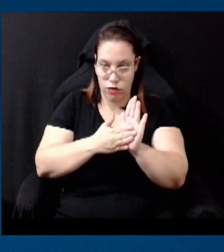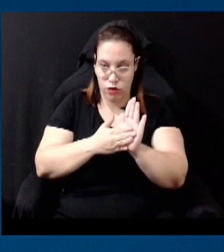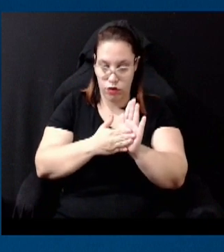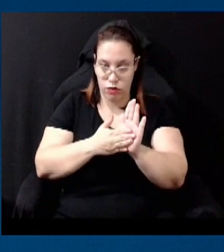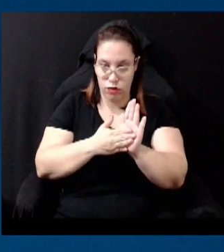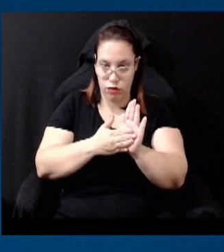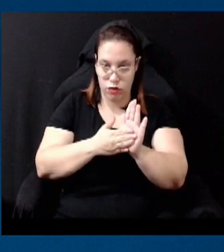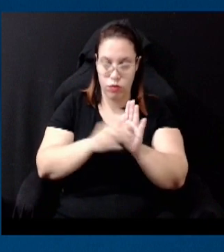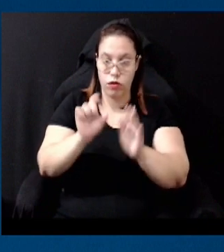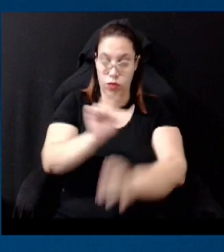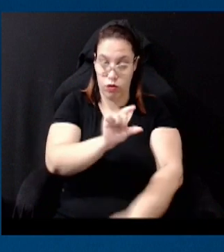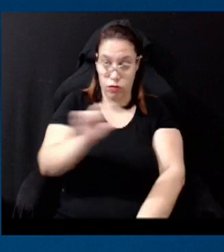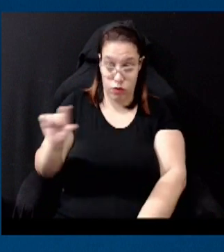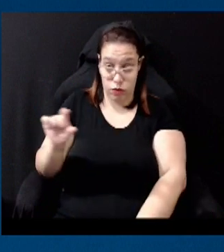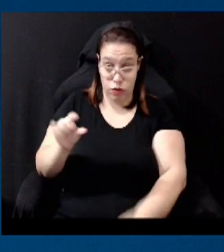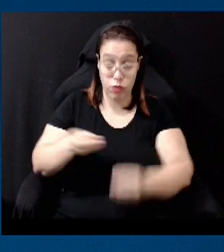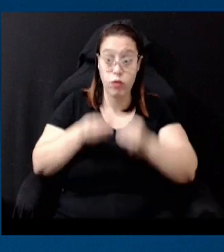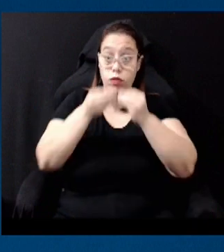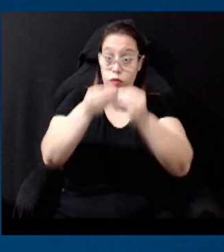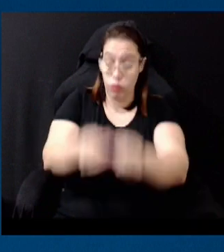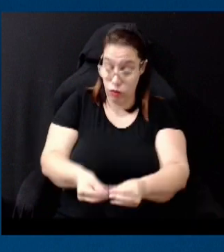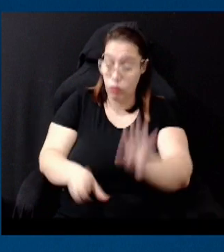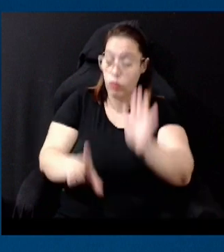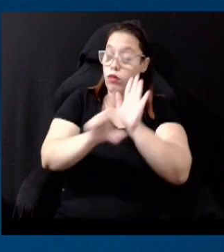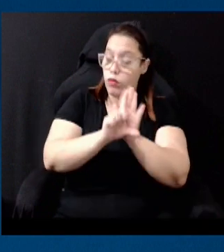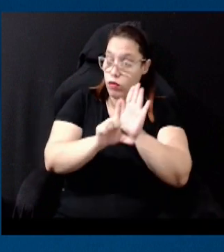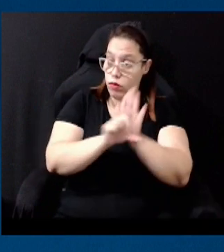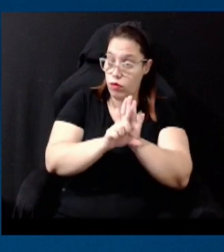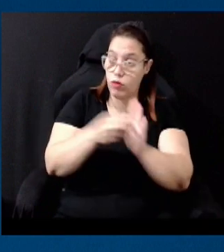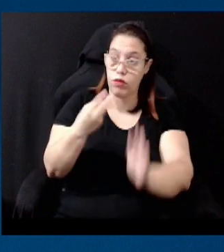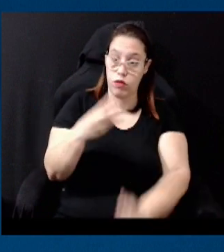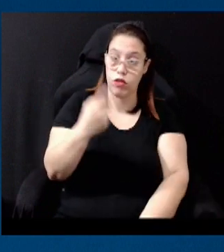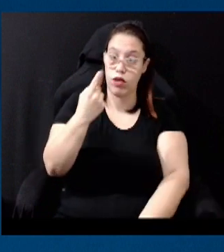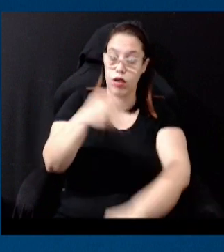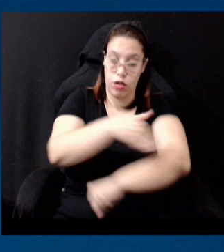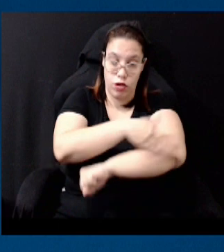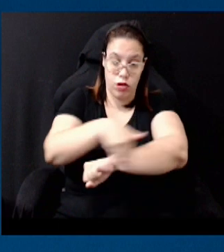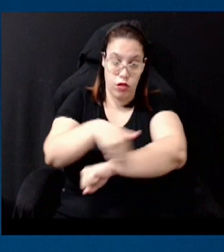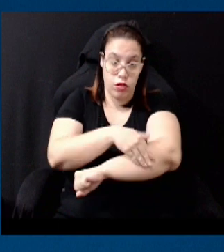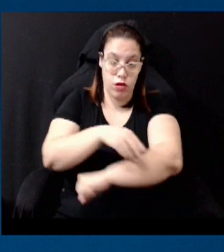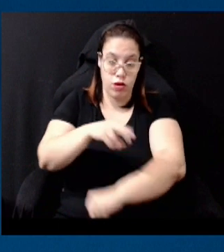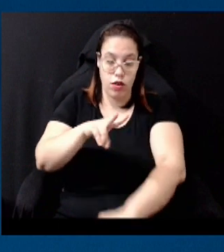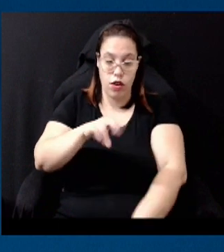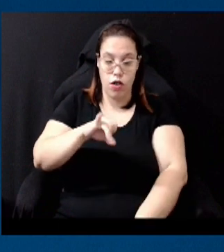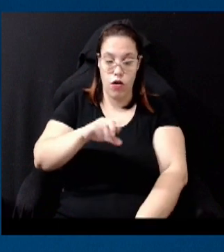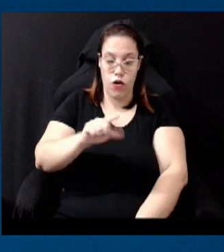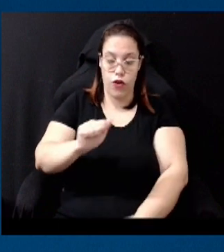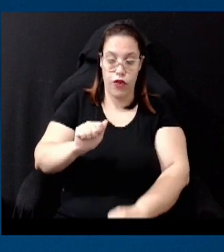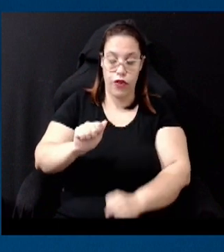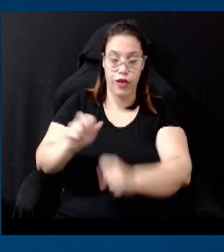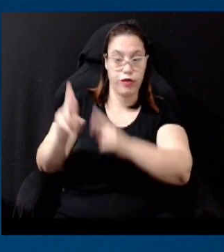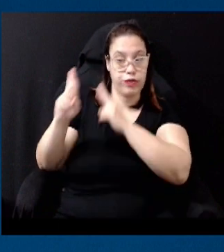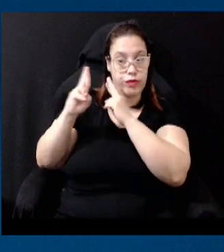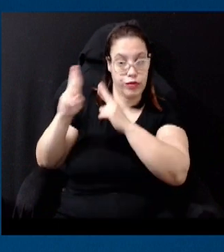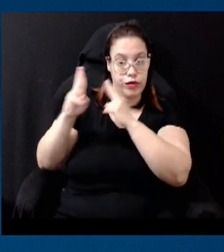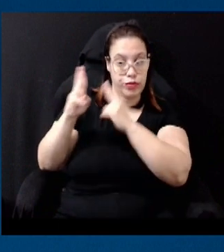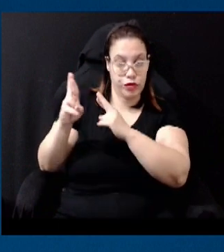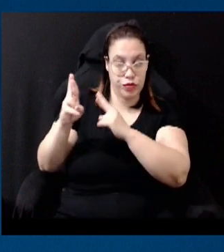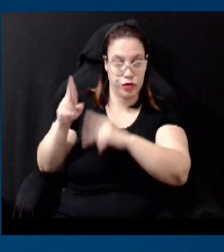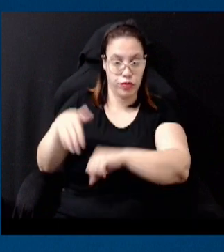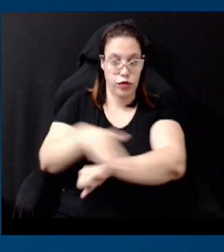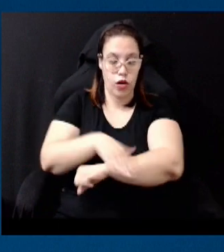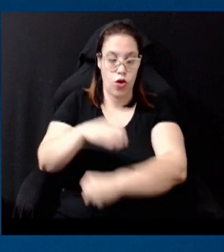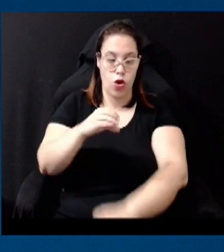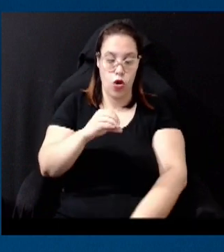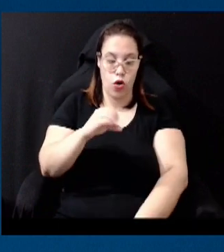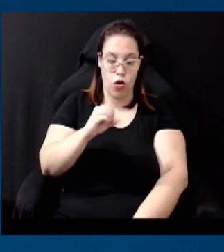nomenclatura dada por essas leis a 31 ruas da Vila Esperança e a 18 ruas do Residencial Cosmos, bem